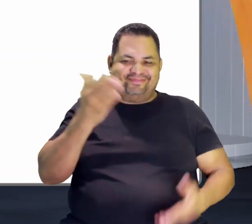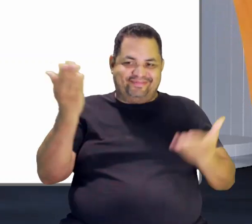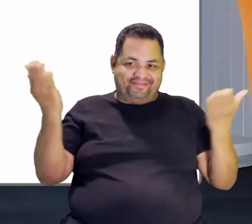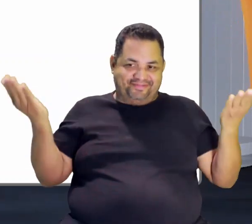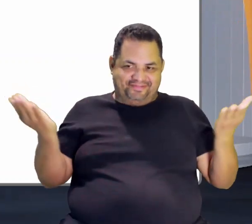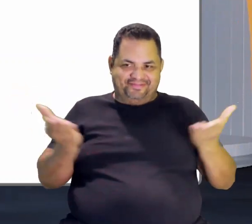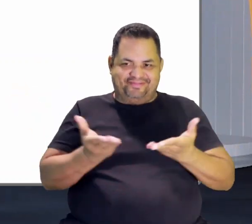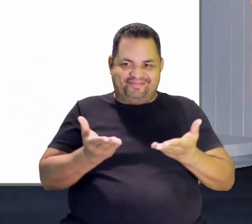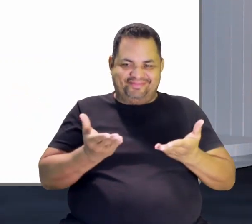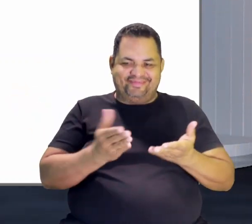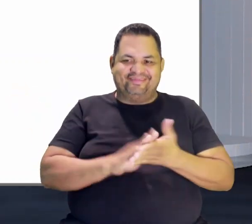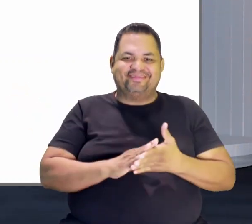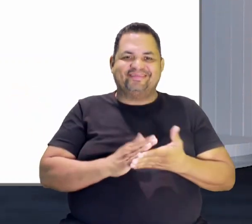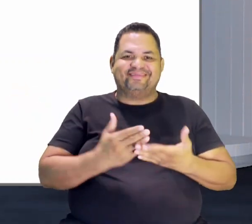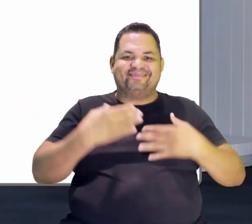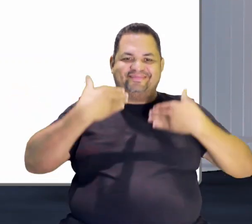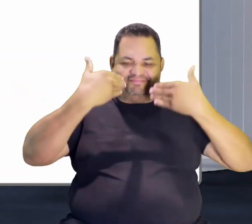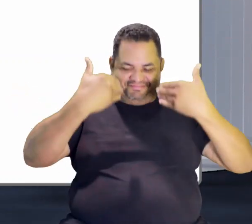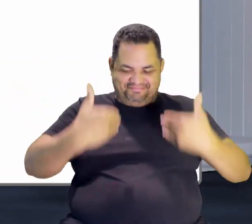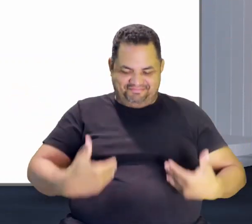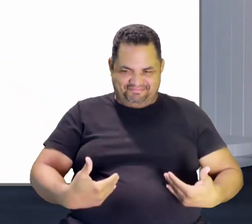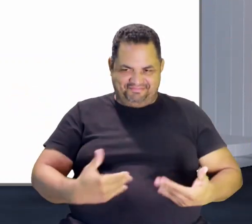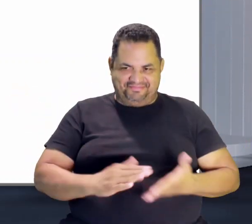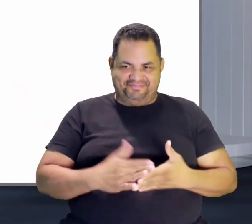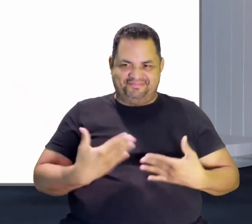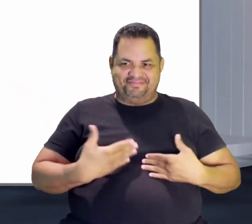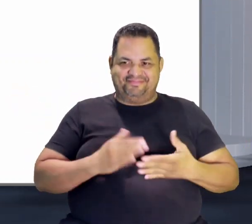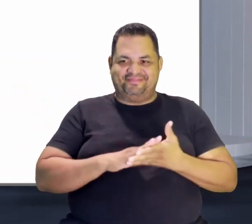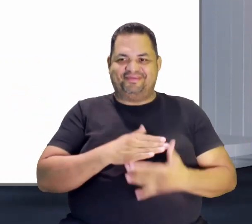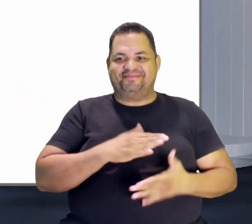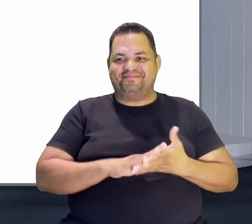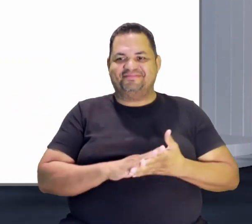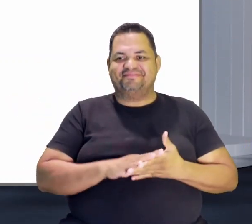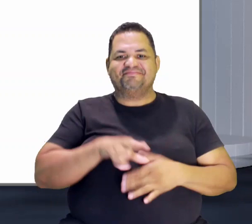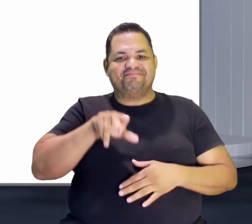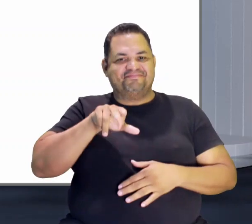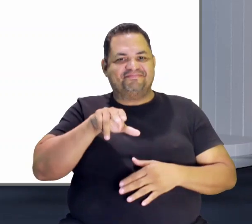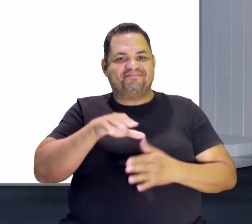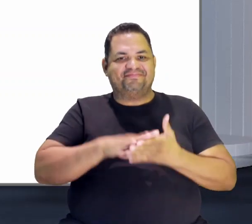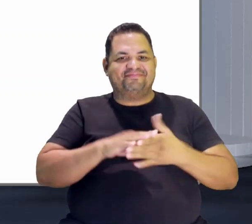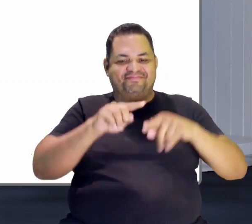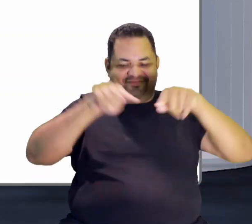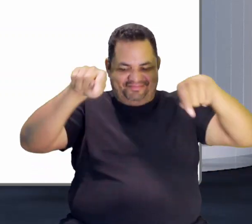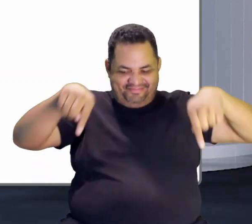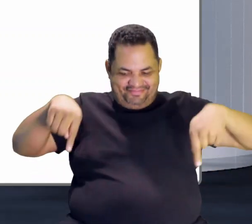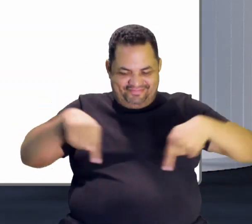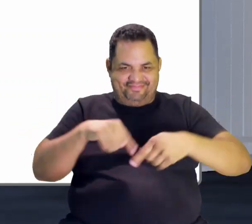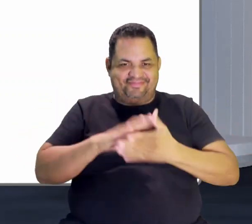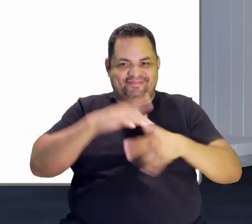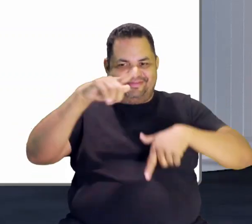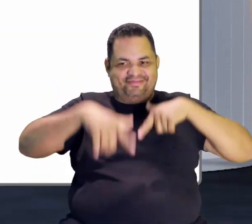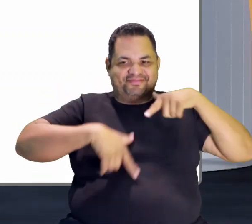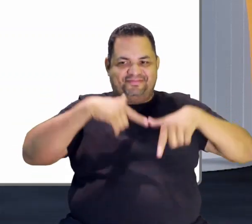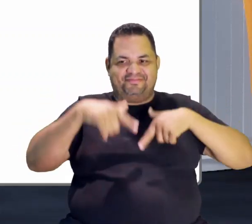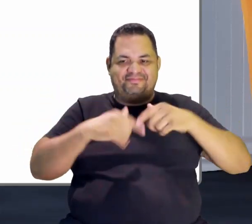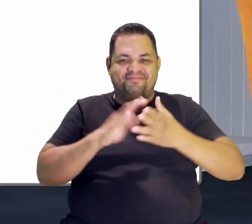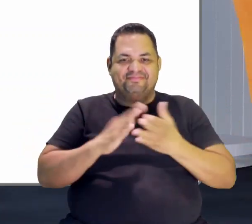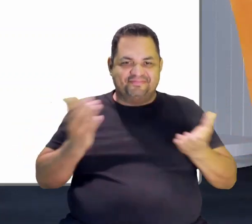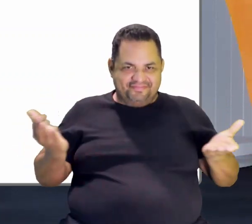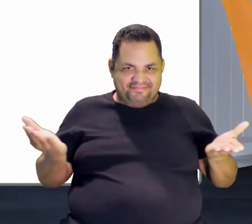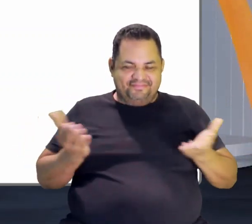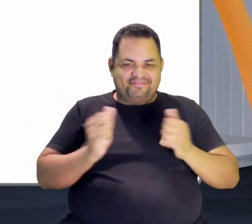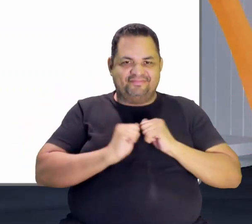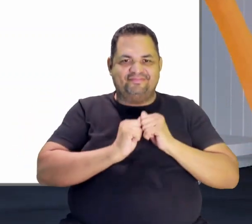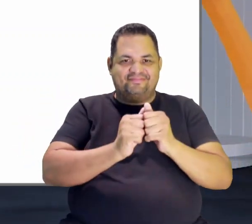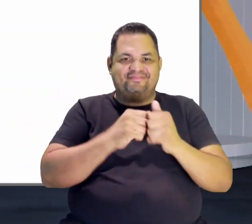aqui, até viemos a caráter aí para... Somos irmãos, né? De sala de aula, de batalha. Estamos aqui